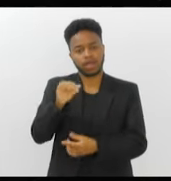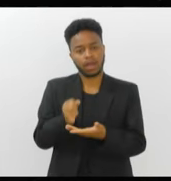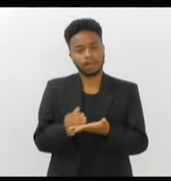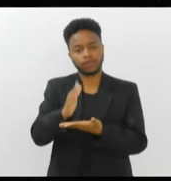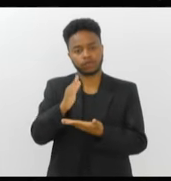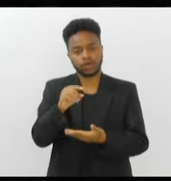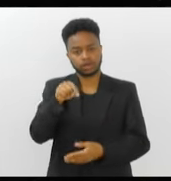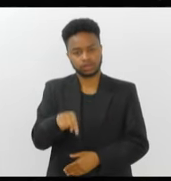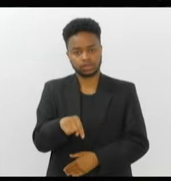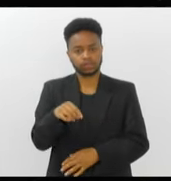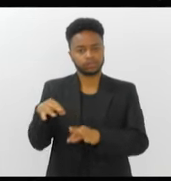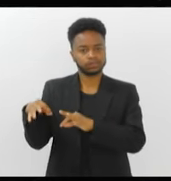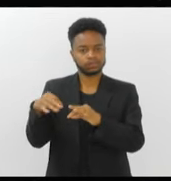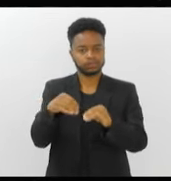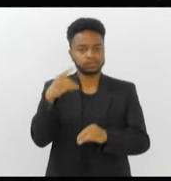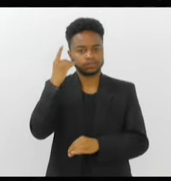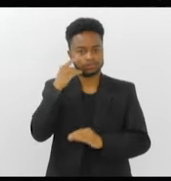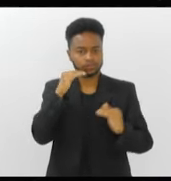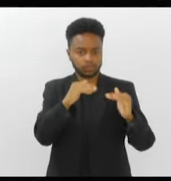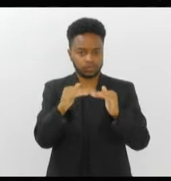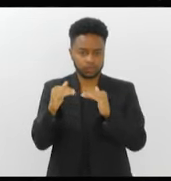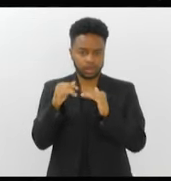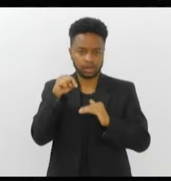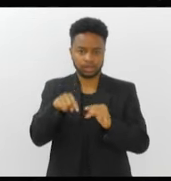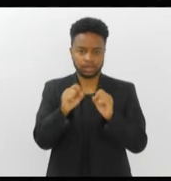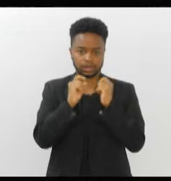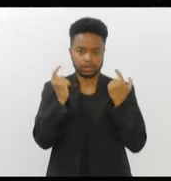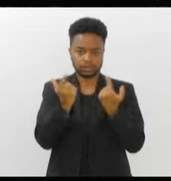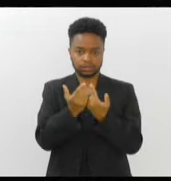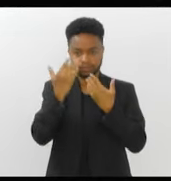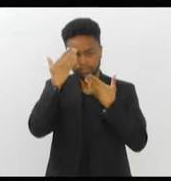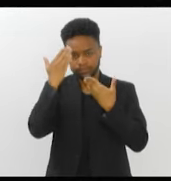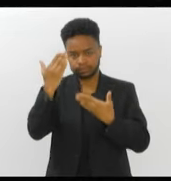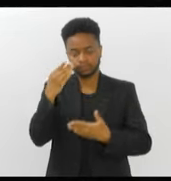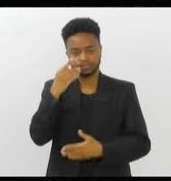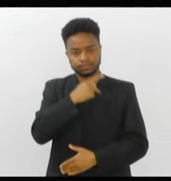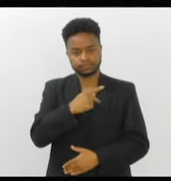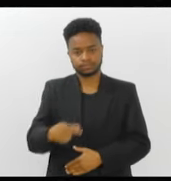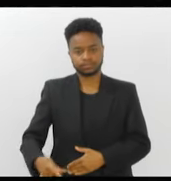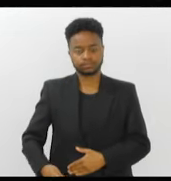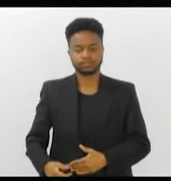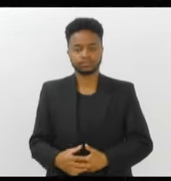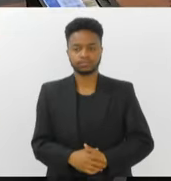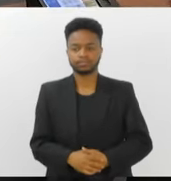pelos deputados e deputadas da nossa querida Alerj. Muito obrigado, senhor presidente.